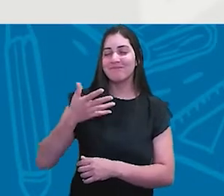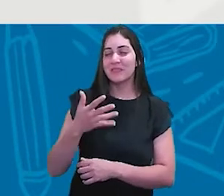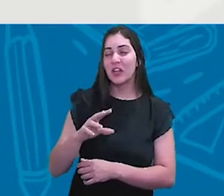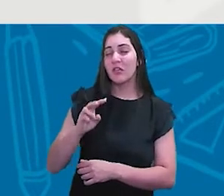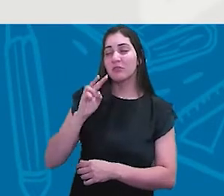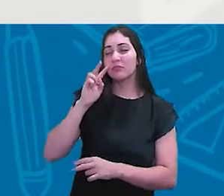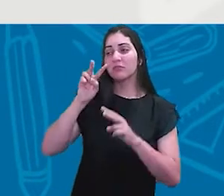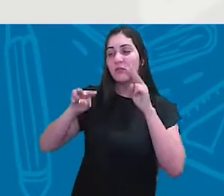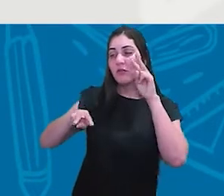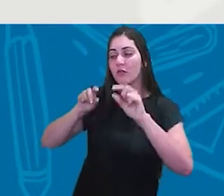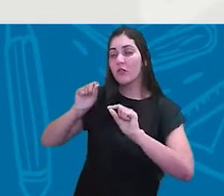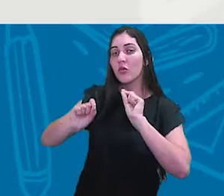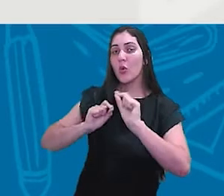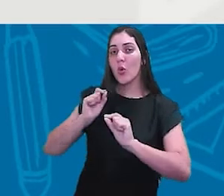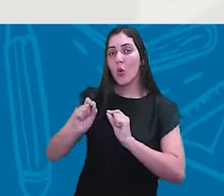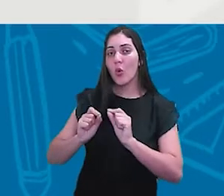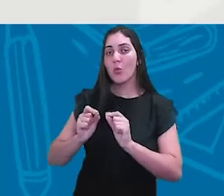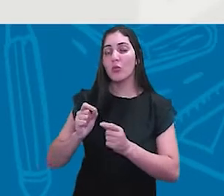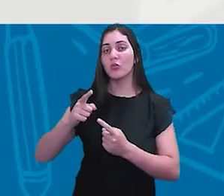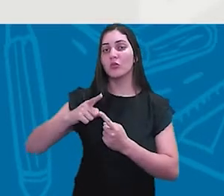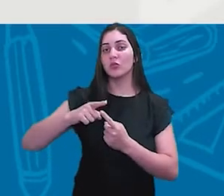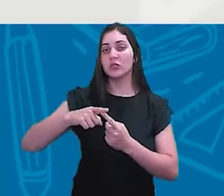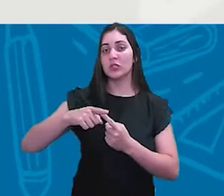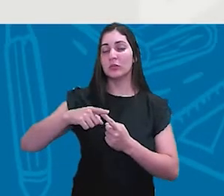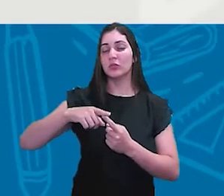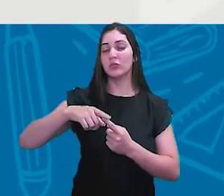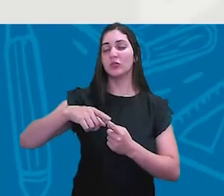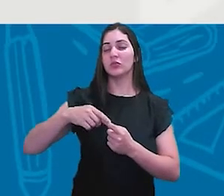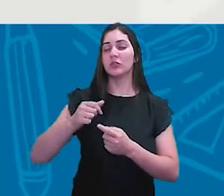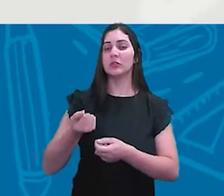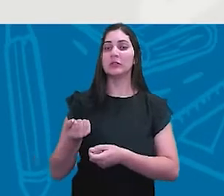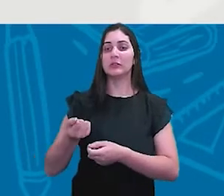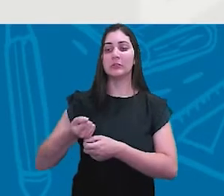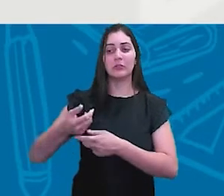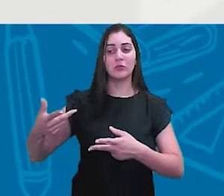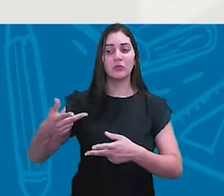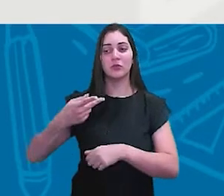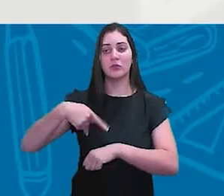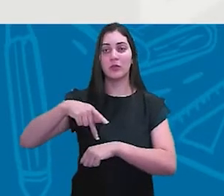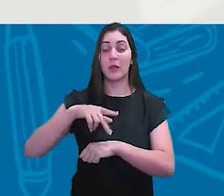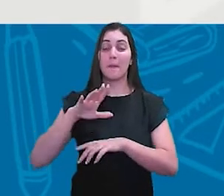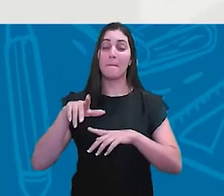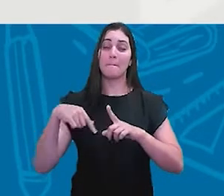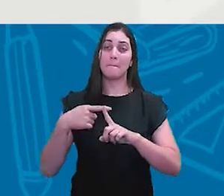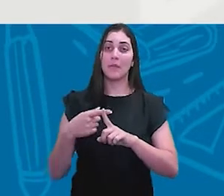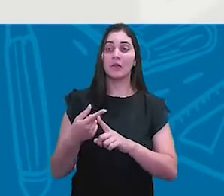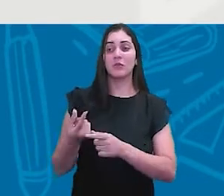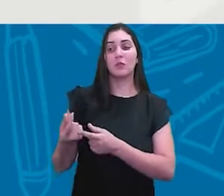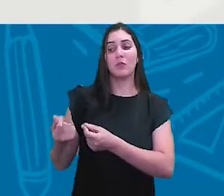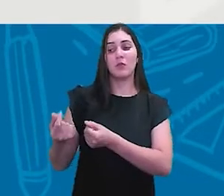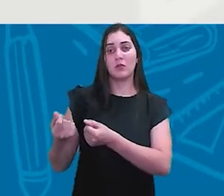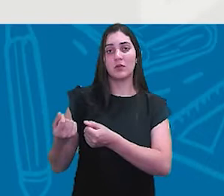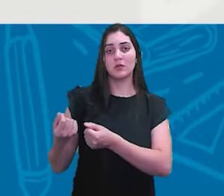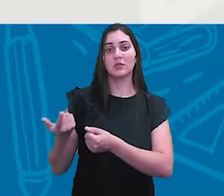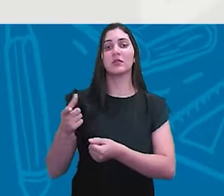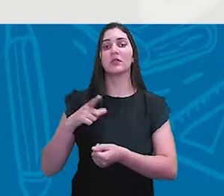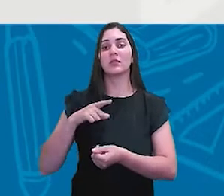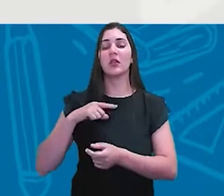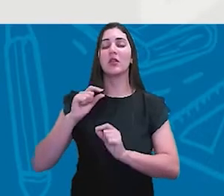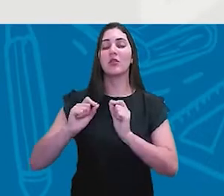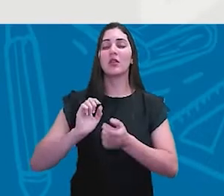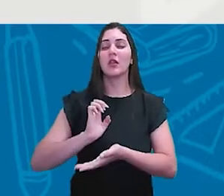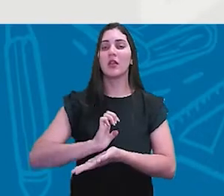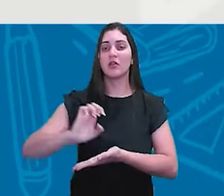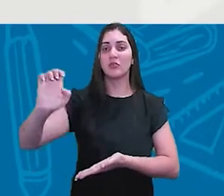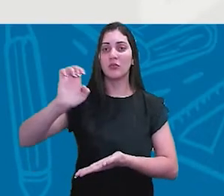visto como o produto exterior, mas ele, pelo preço mais atrativo, ele tem uma saída, mantendo assim a produção e a geração